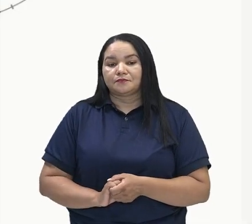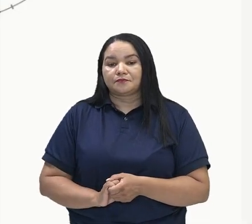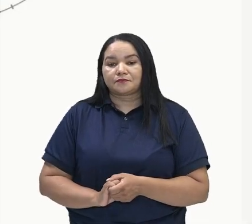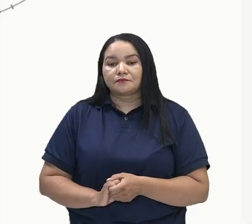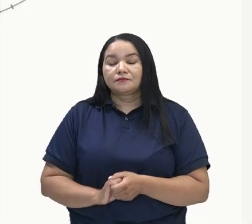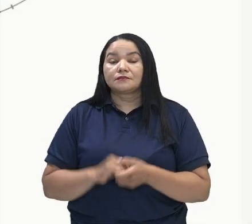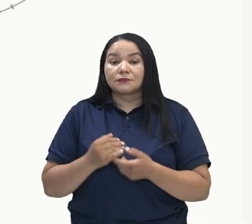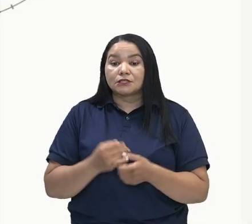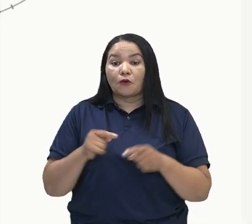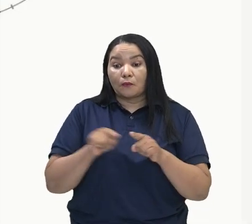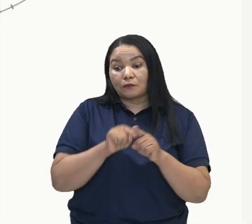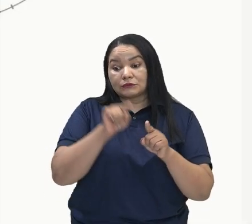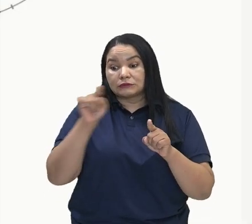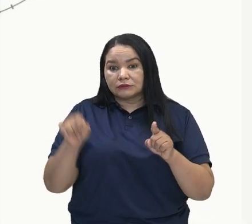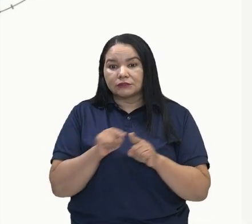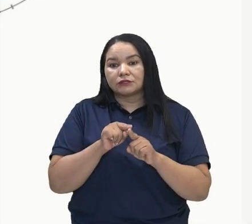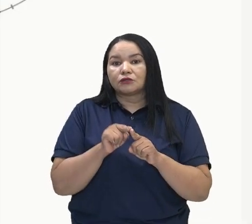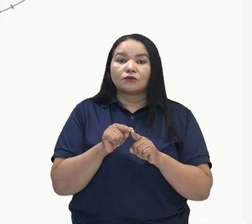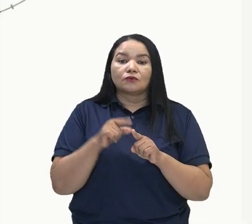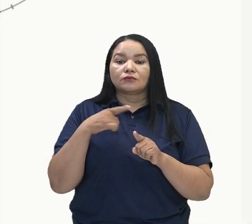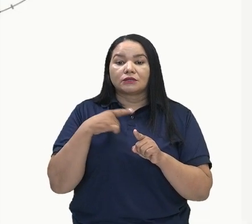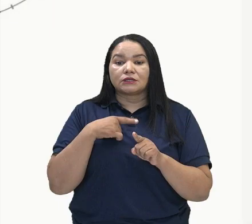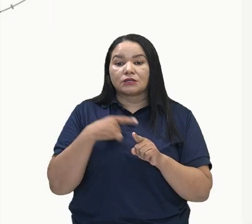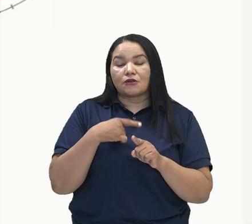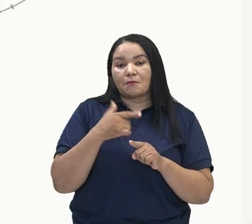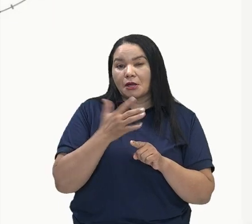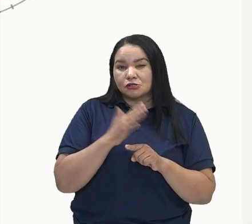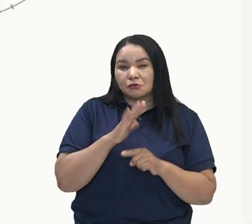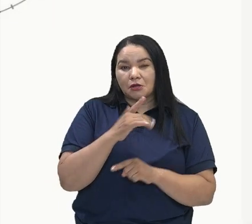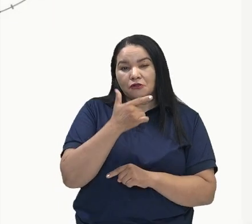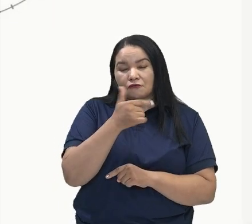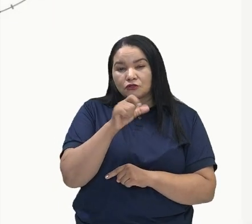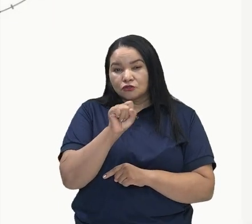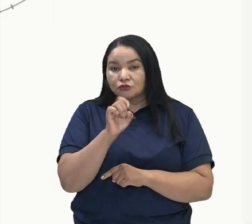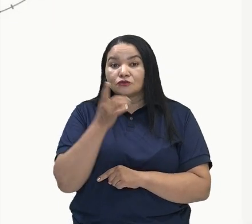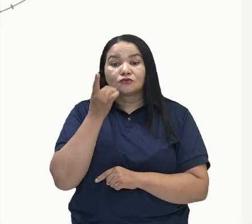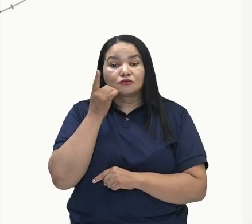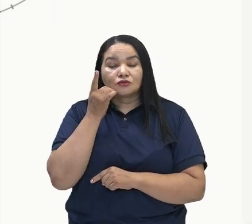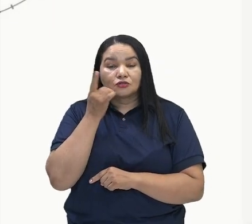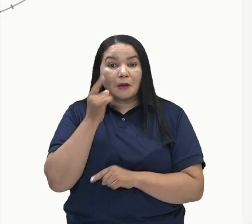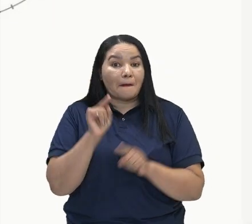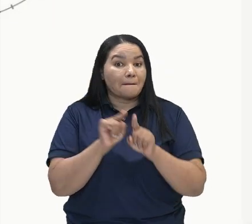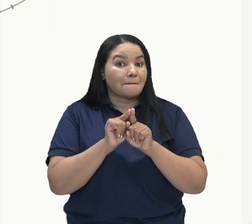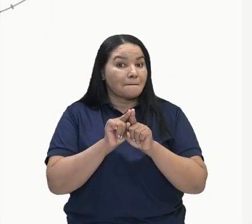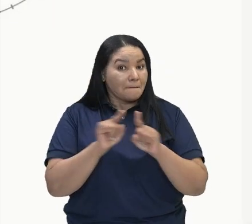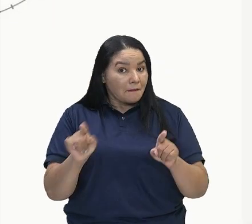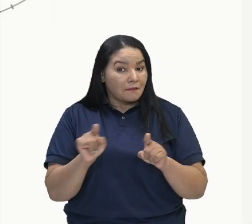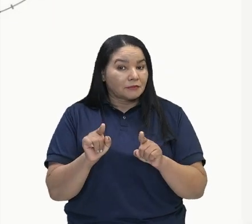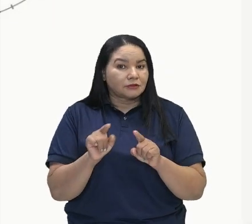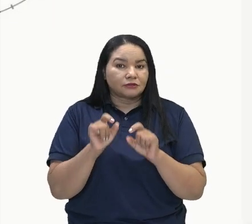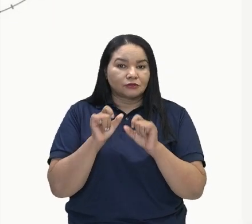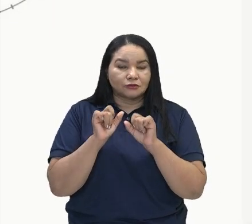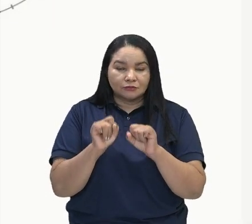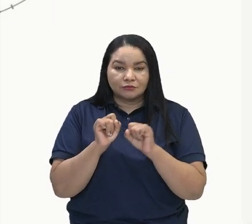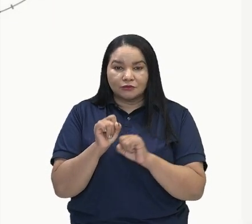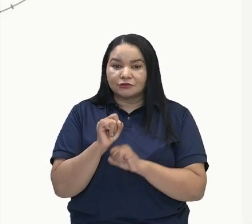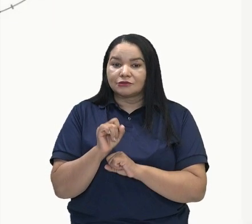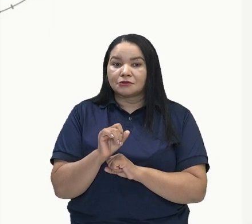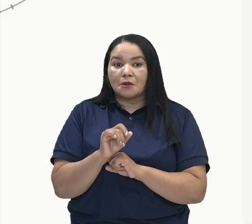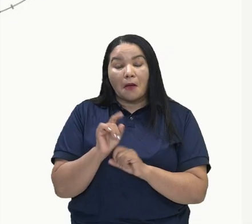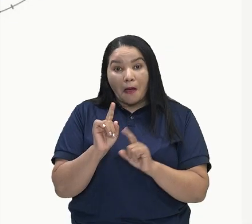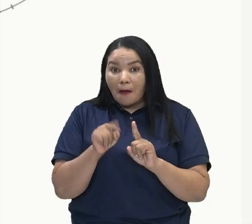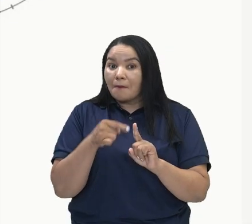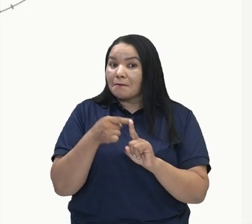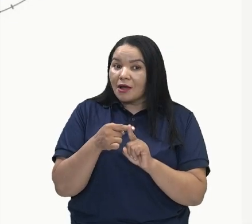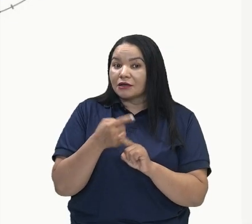esse ciclo, ele tem em média aí 28 dias, mas isso não quer dizer que possa ser de mais dias, né?